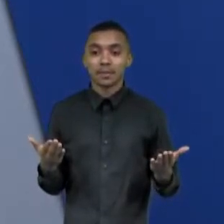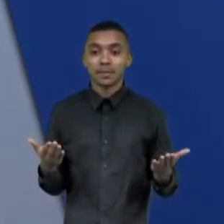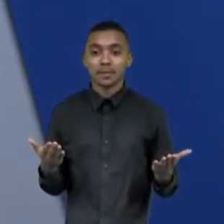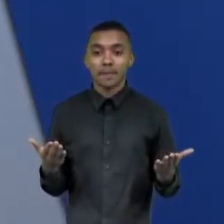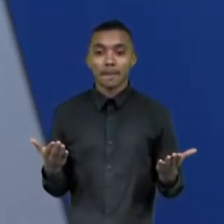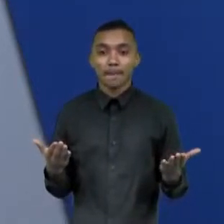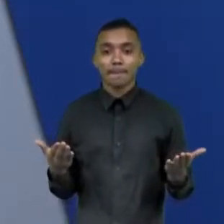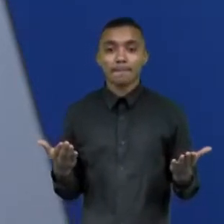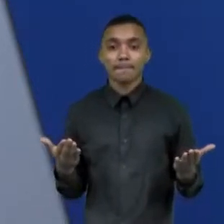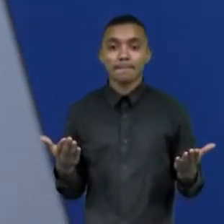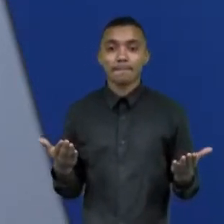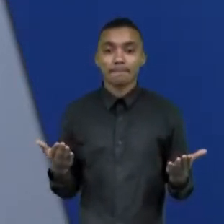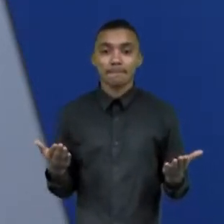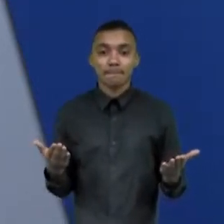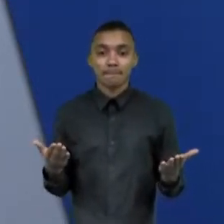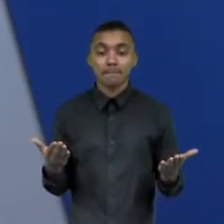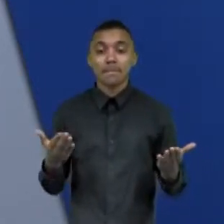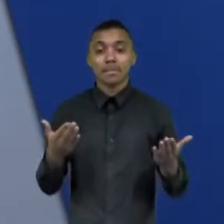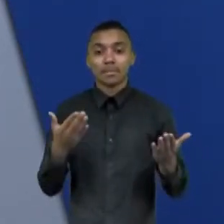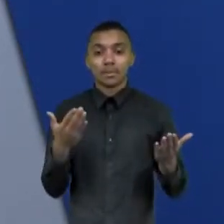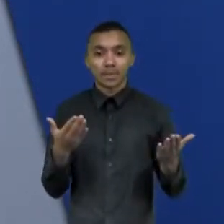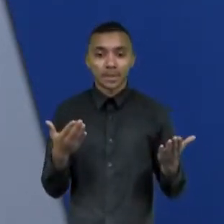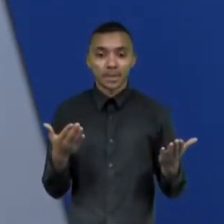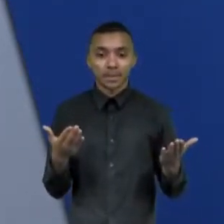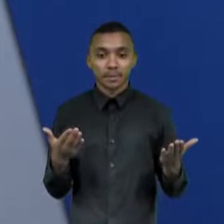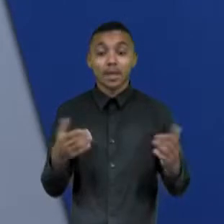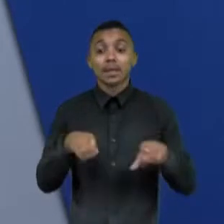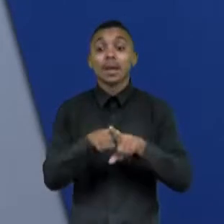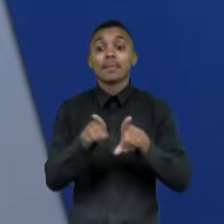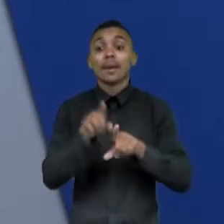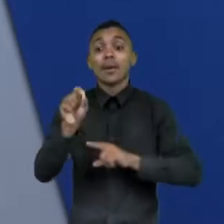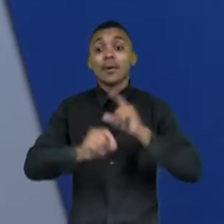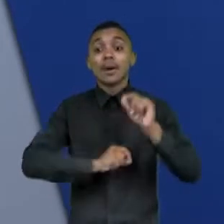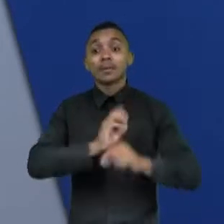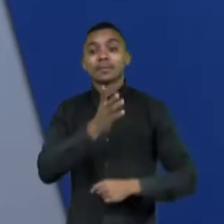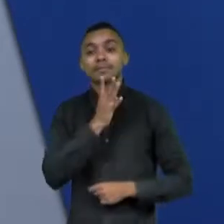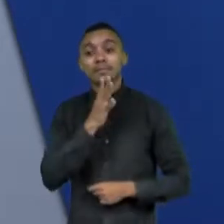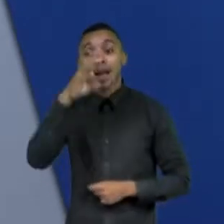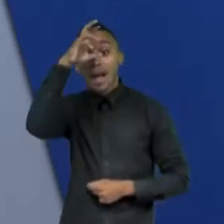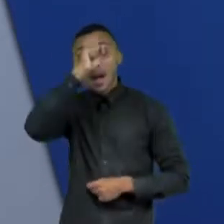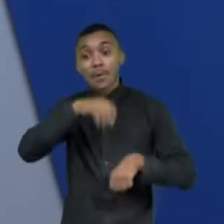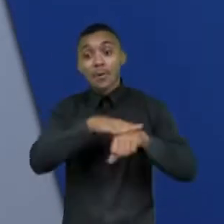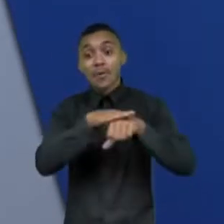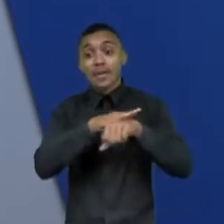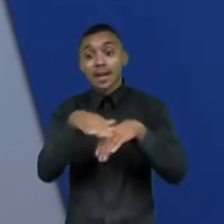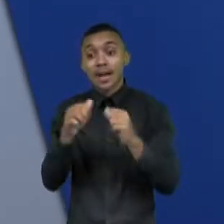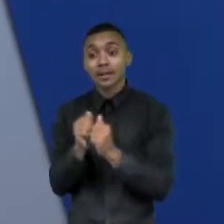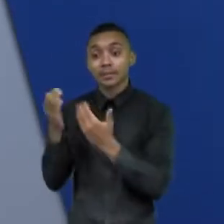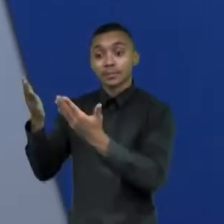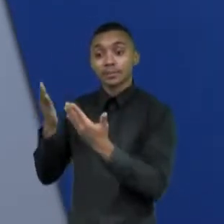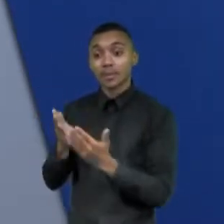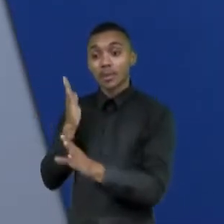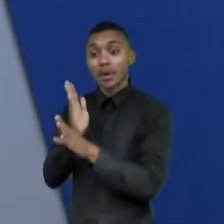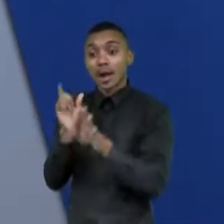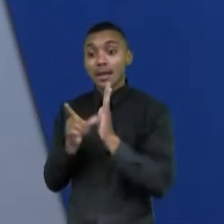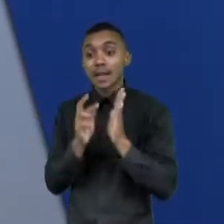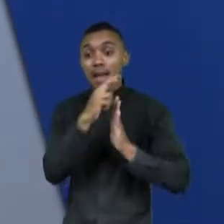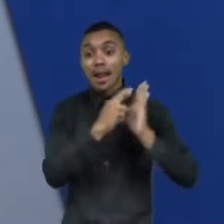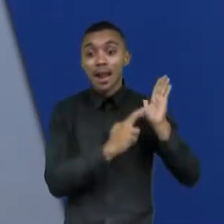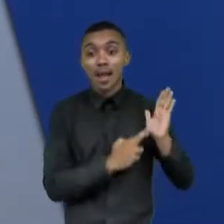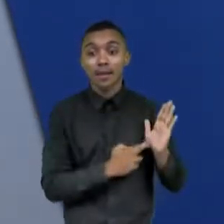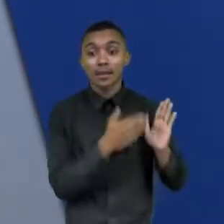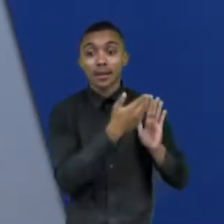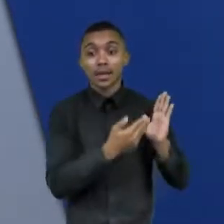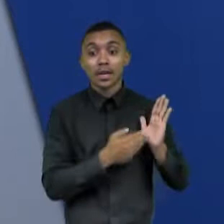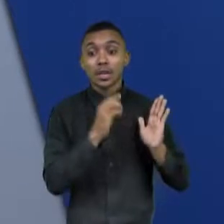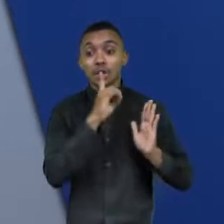o trabalho do escritório Frei Tito e vamos também conversar um pouco aqui sobre um relatório da Anistia